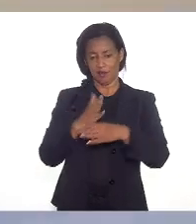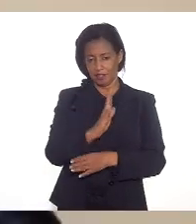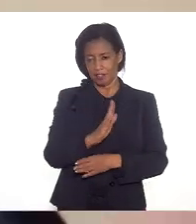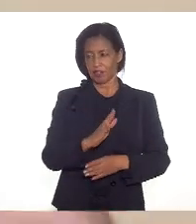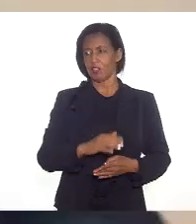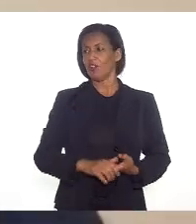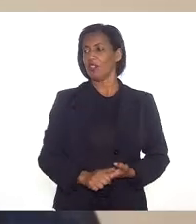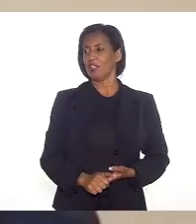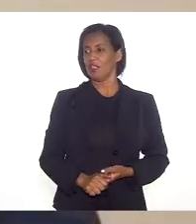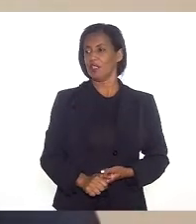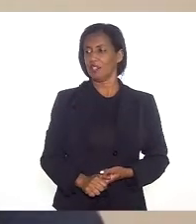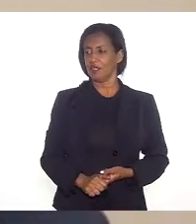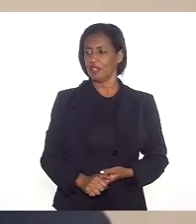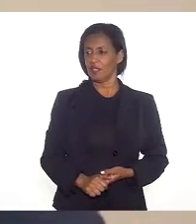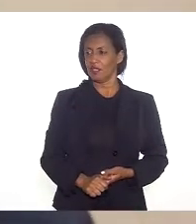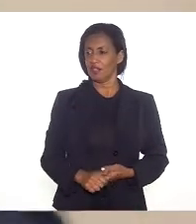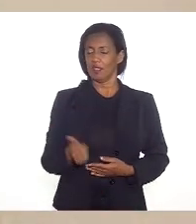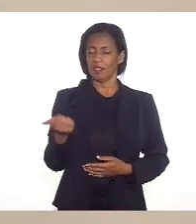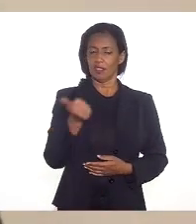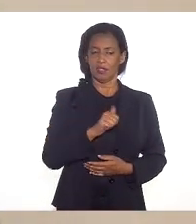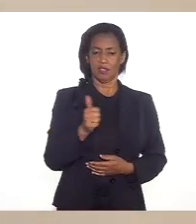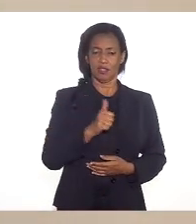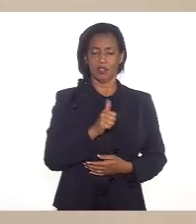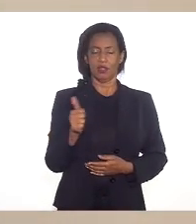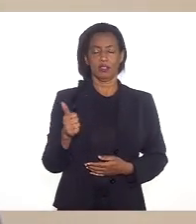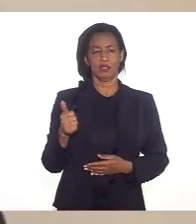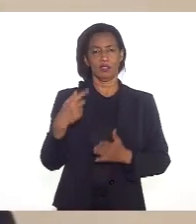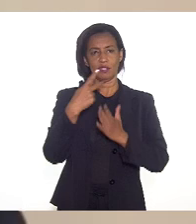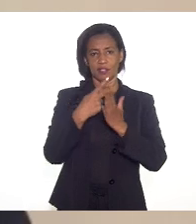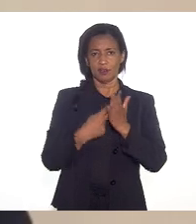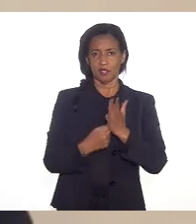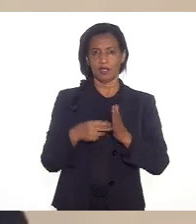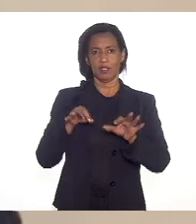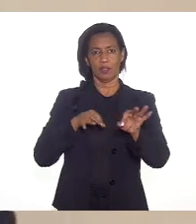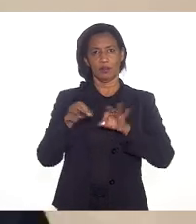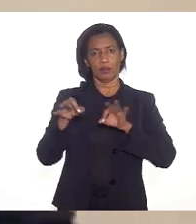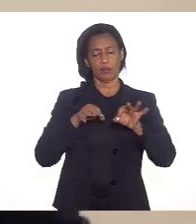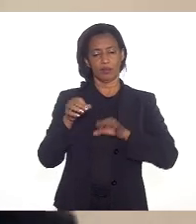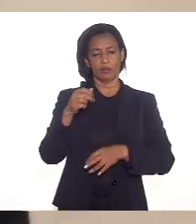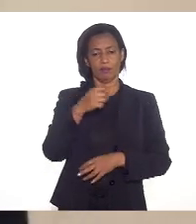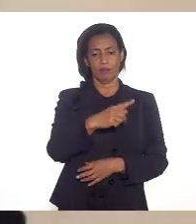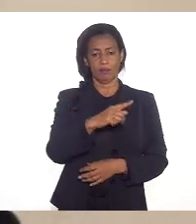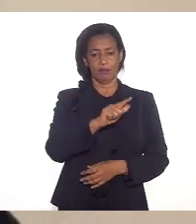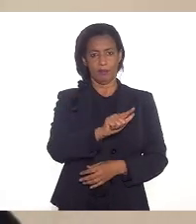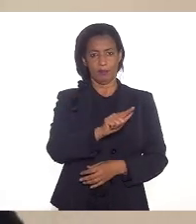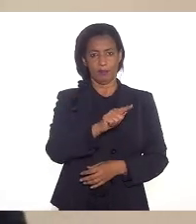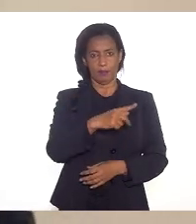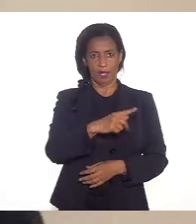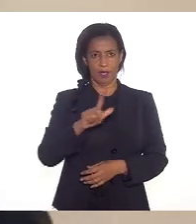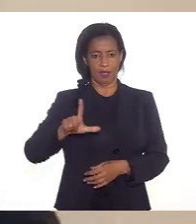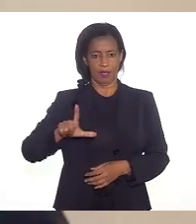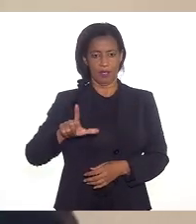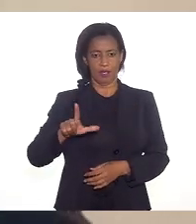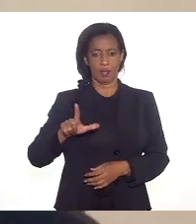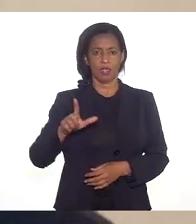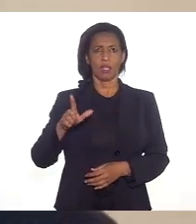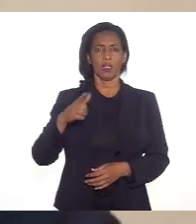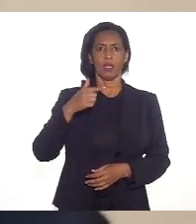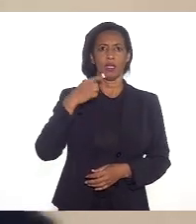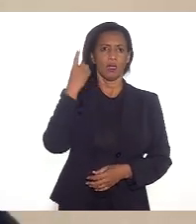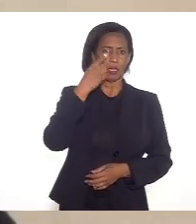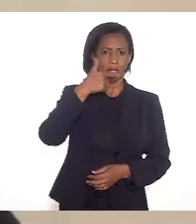aprovado. 11 da pauta. Emendas de plenário ao projeto de lei 579 de 2019, presidente. Deputado Luiz